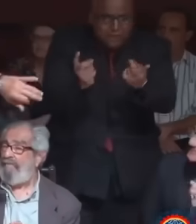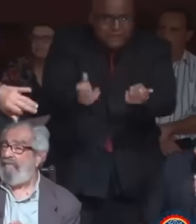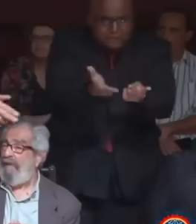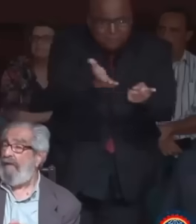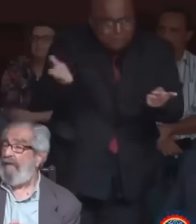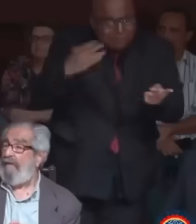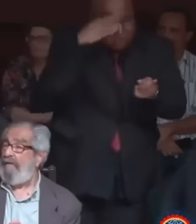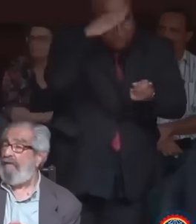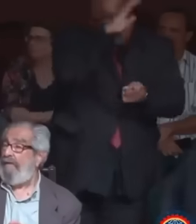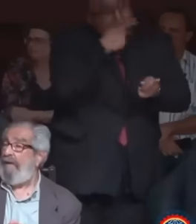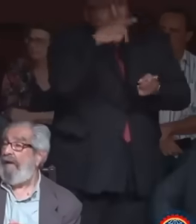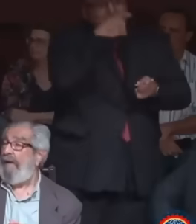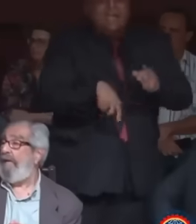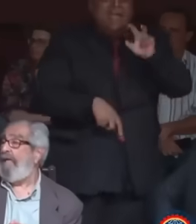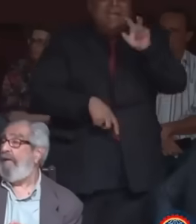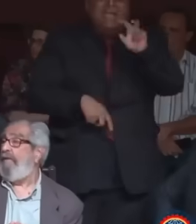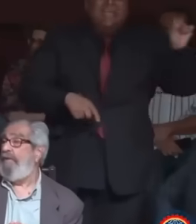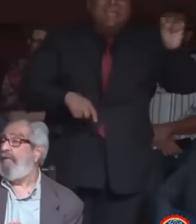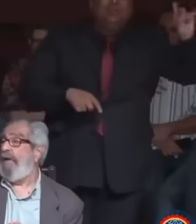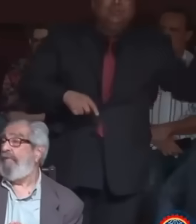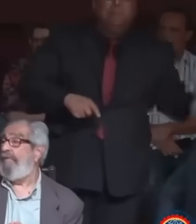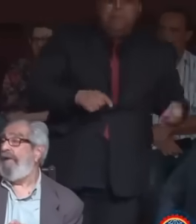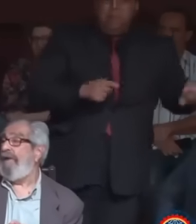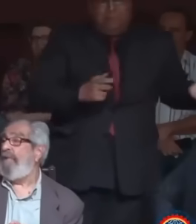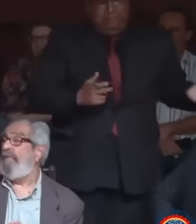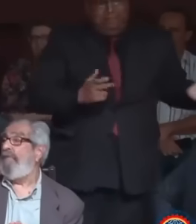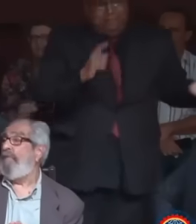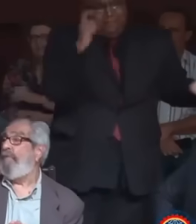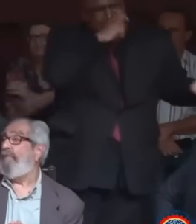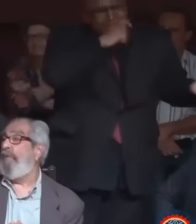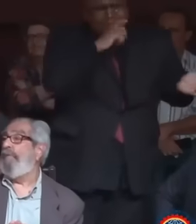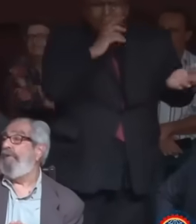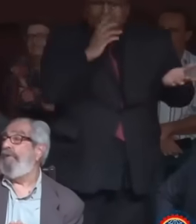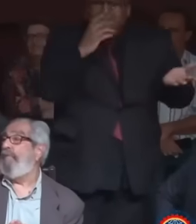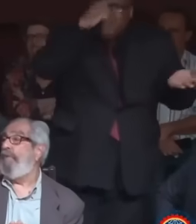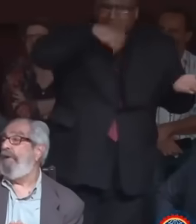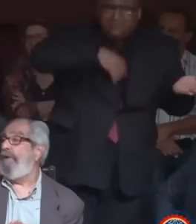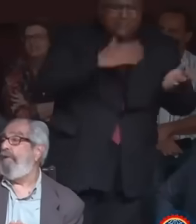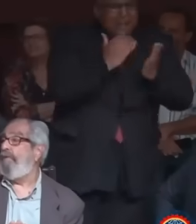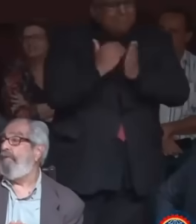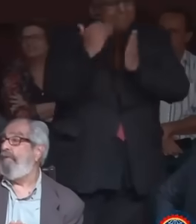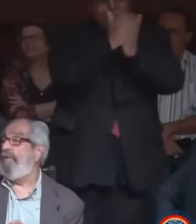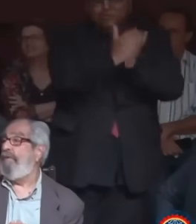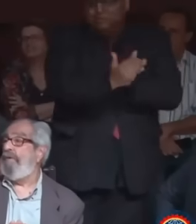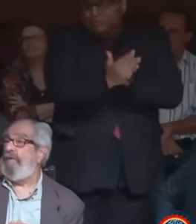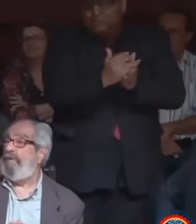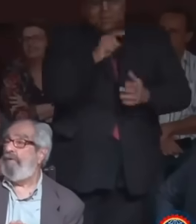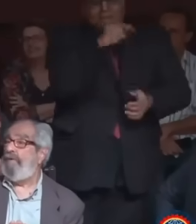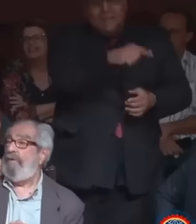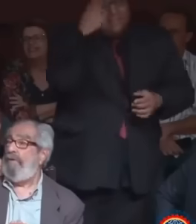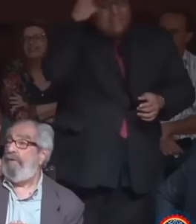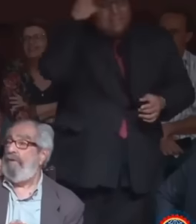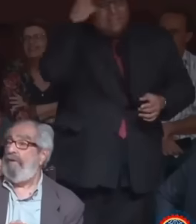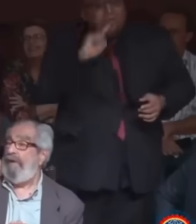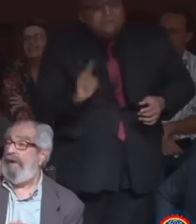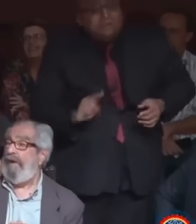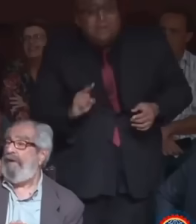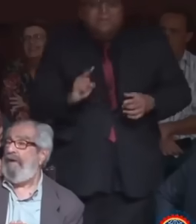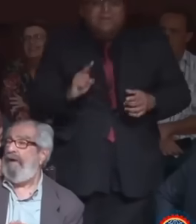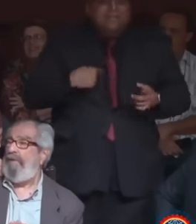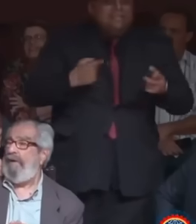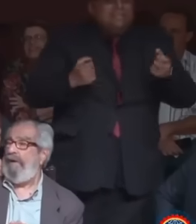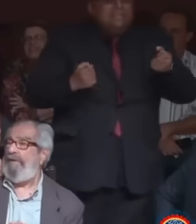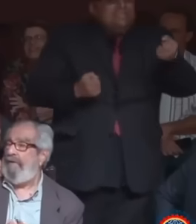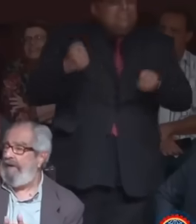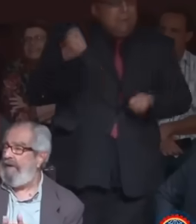que o Bolsonaro disse que o meu relógio vale. Ela não sabe se eu efetivamente tenho uma Ferrari